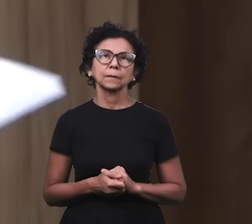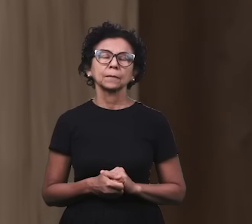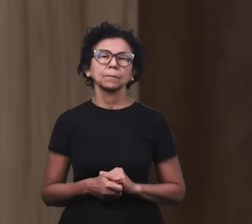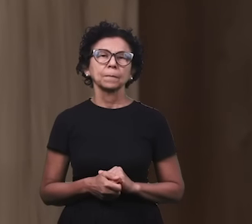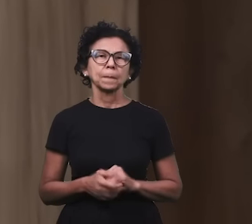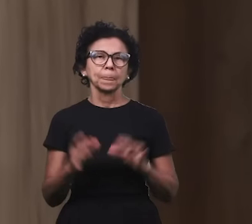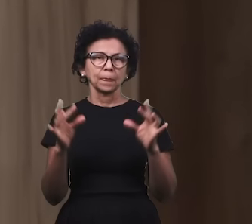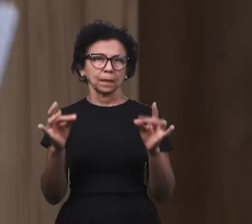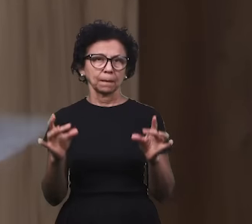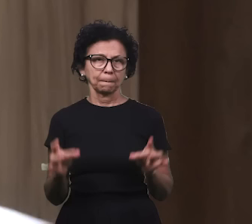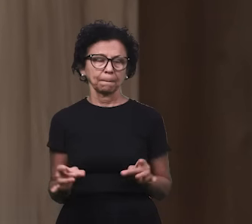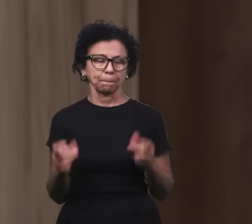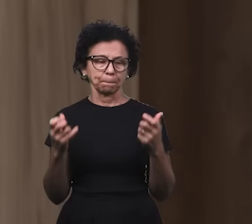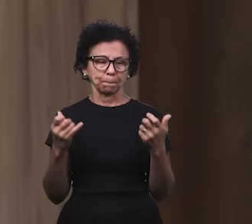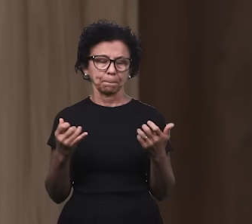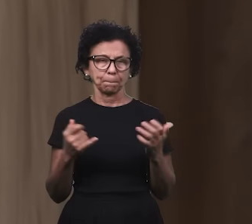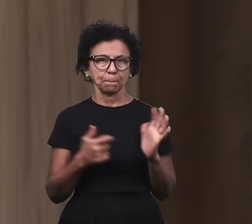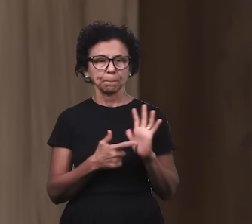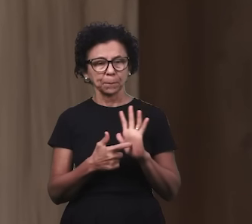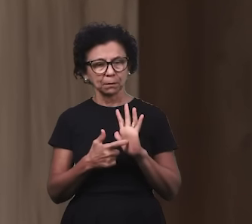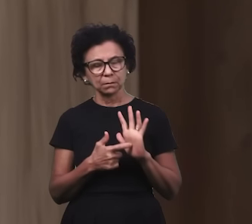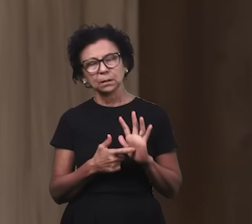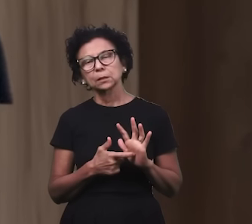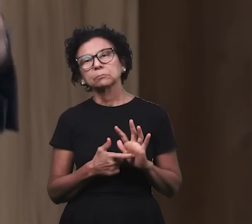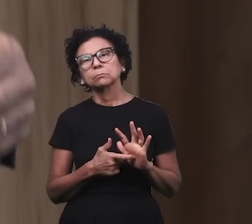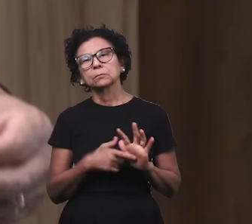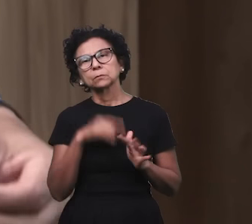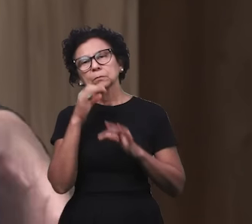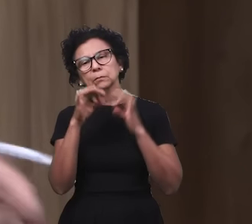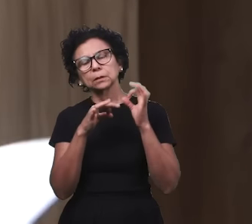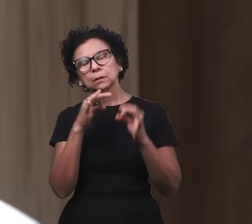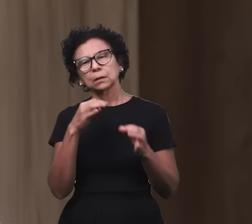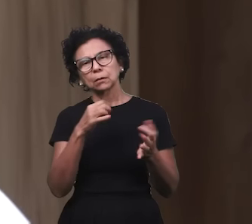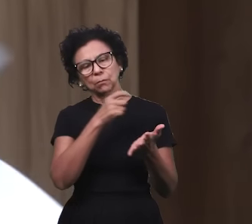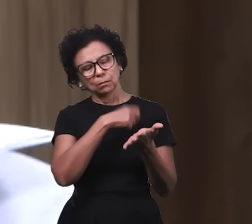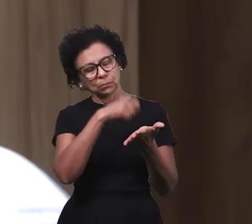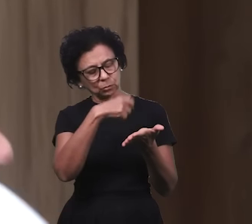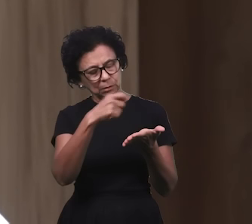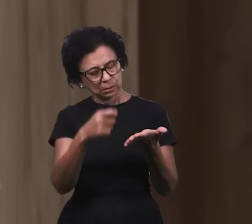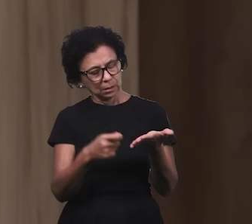alguns detalhes, não é, que eu anotei aqui.